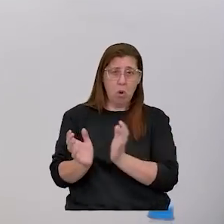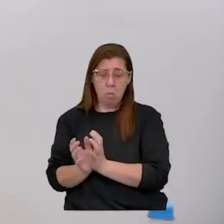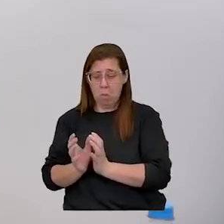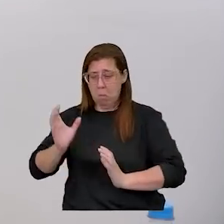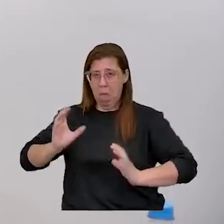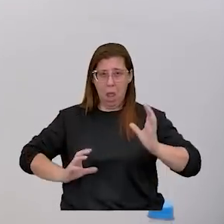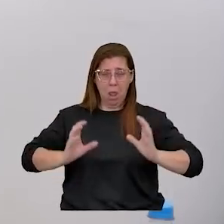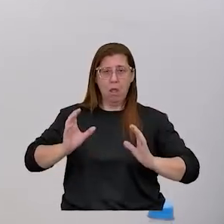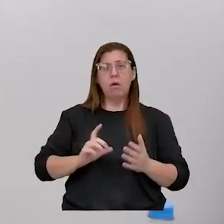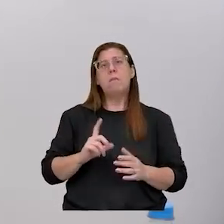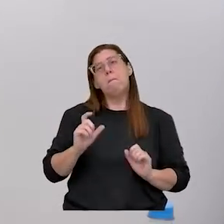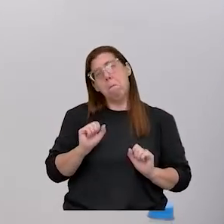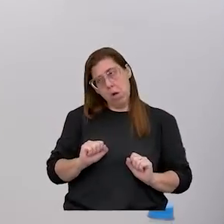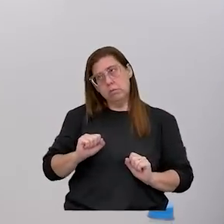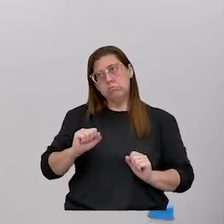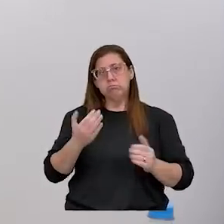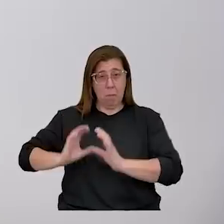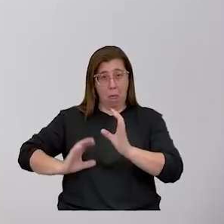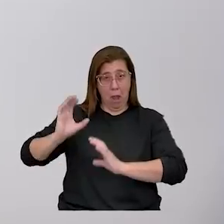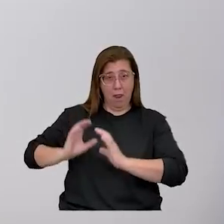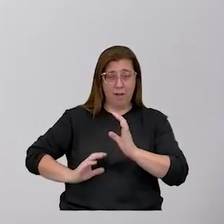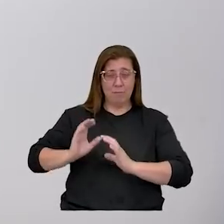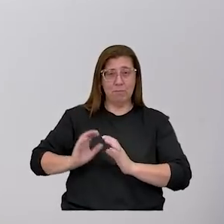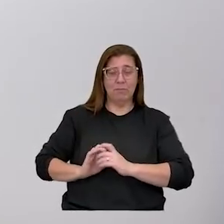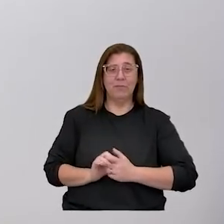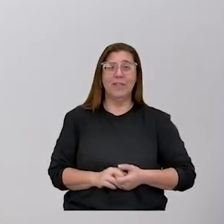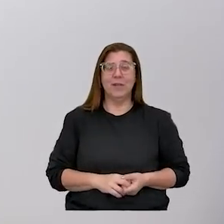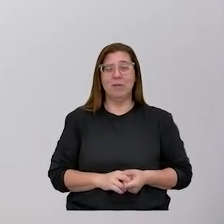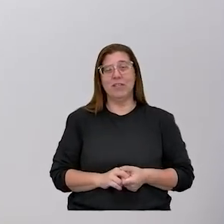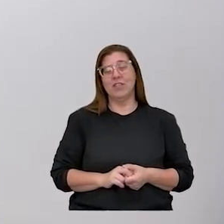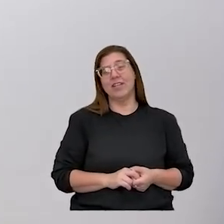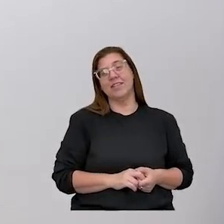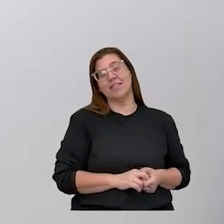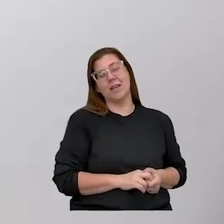pouquinho. Uhum. Eles estão dizendo que estão sem imagem, então